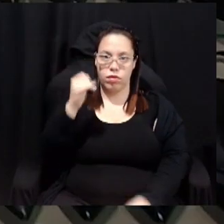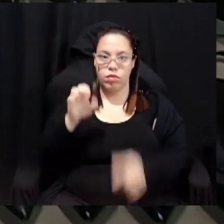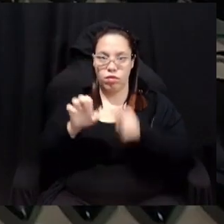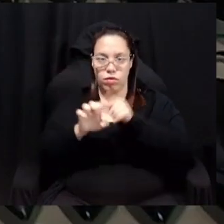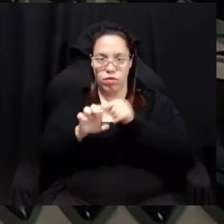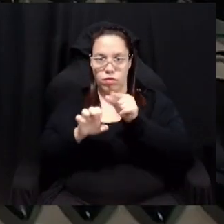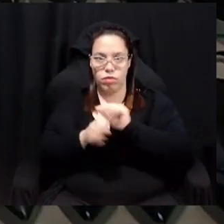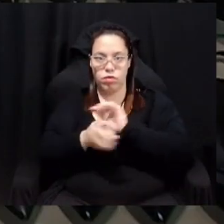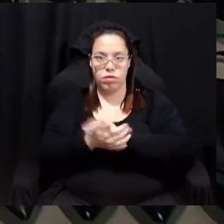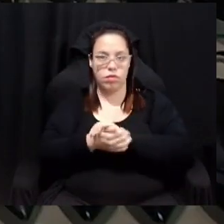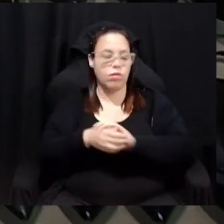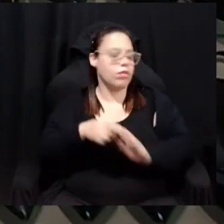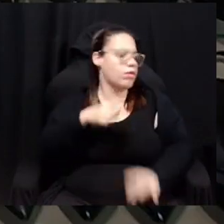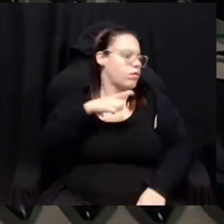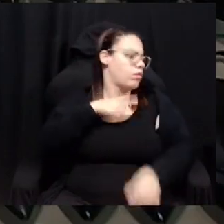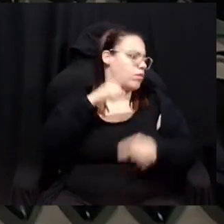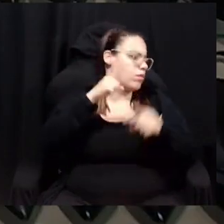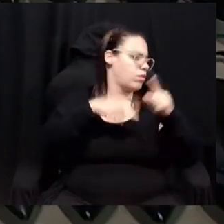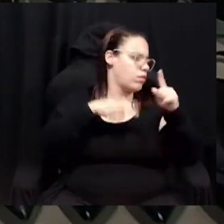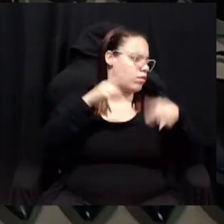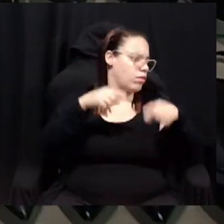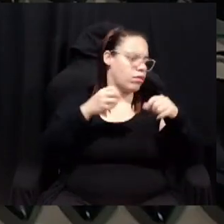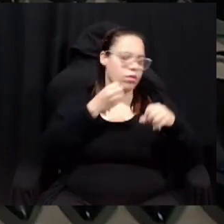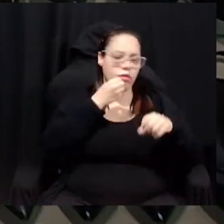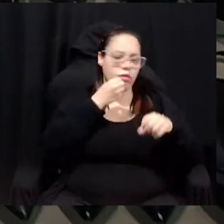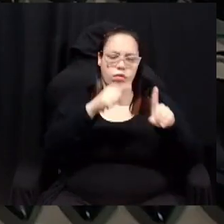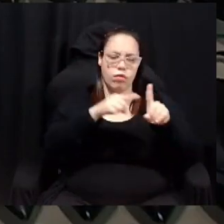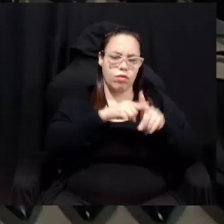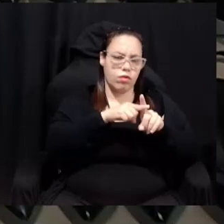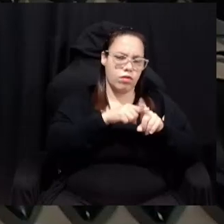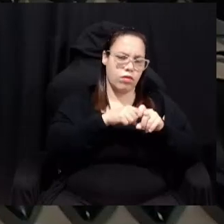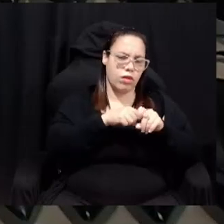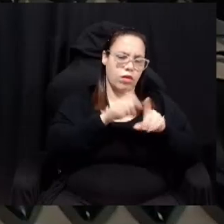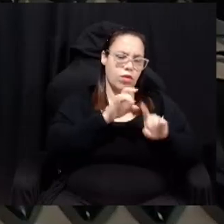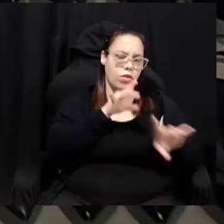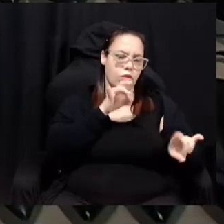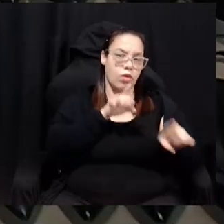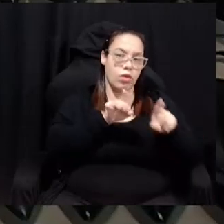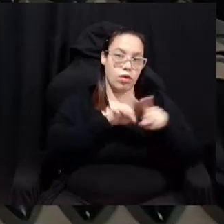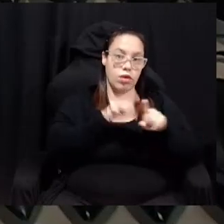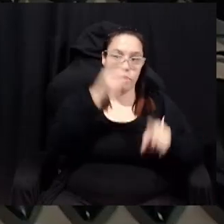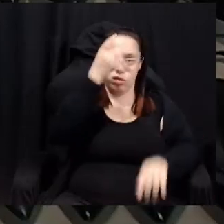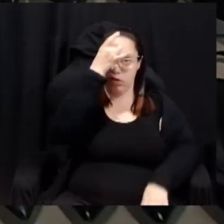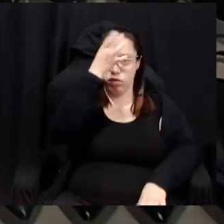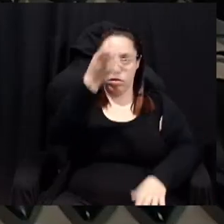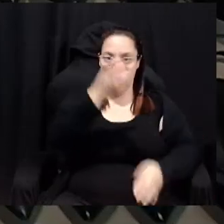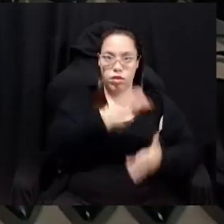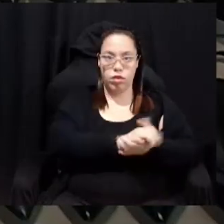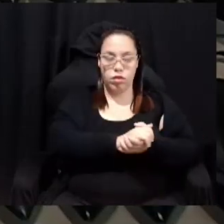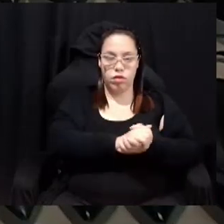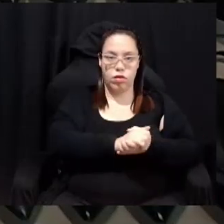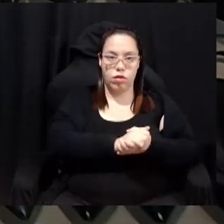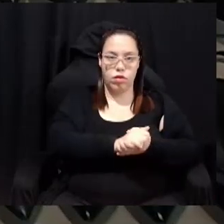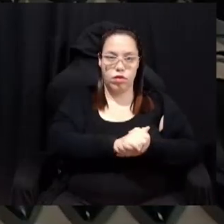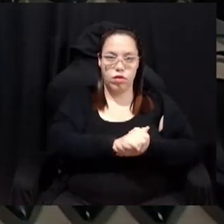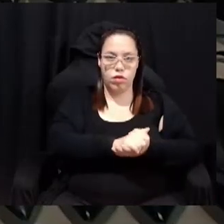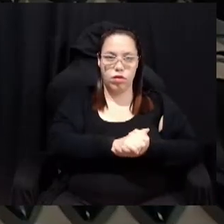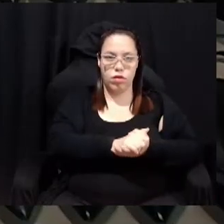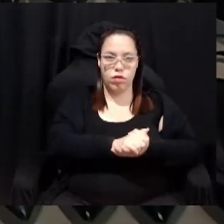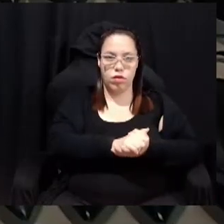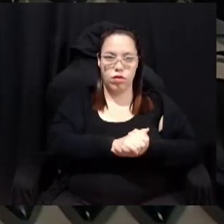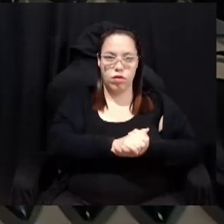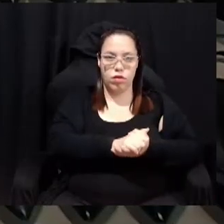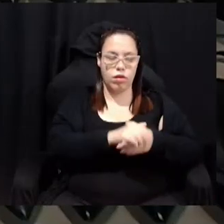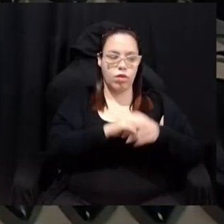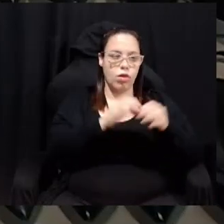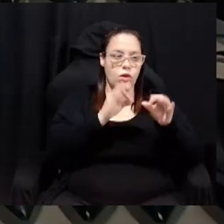tem muitos recursos positivos. O online também facilita muito, viabiliza, né, a questão de distância. Em curto